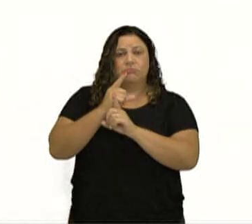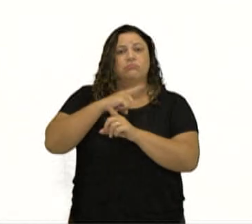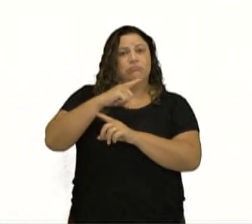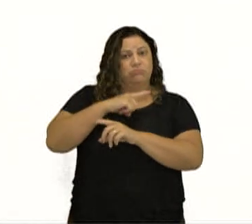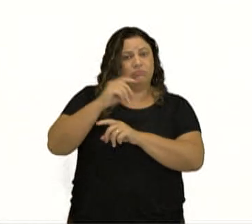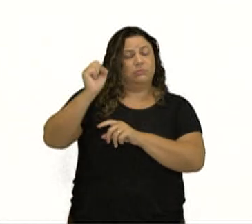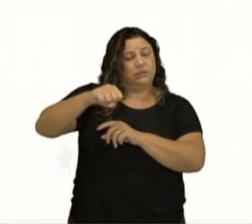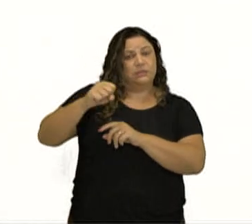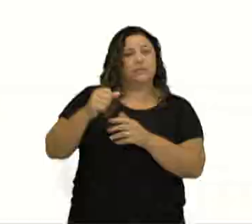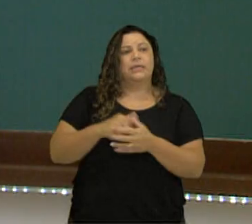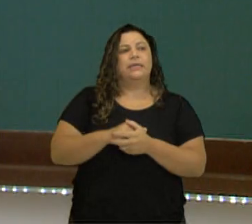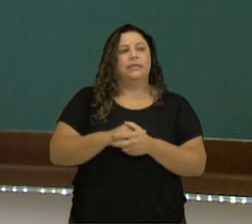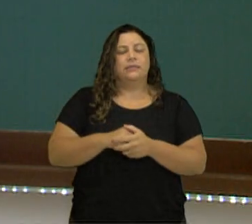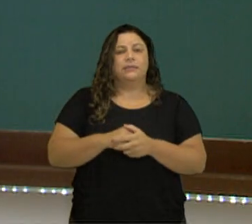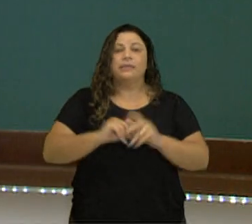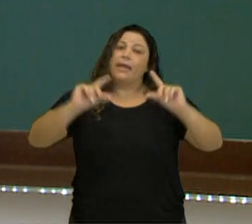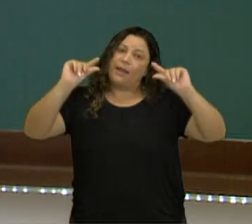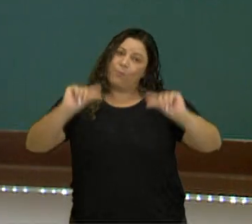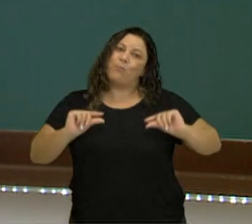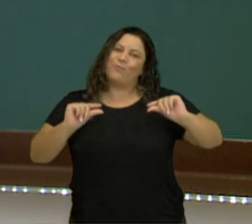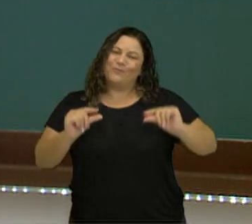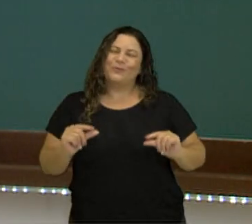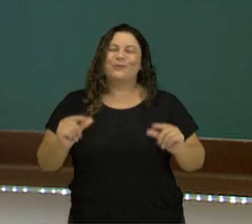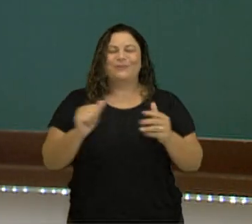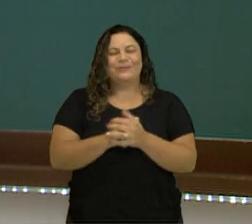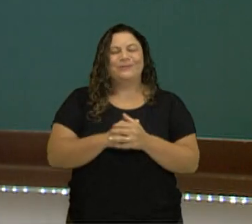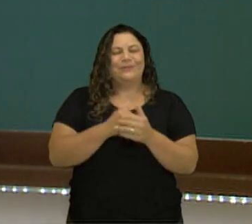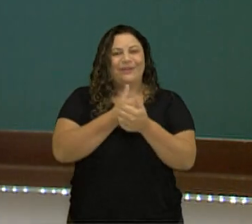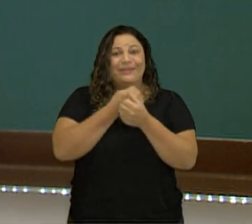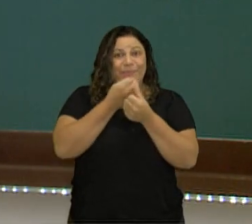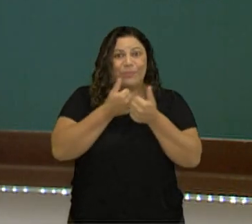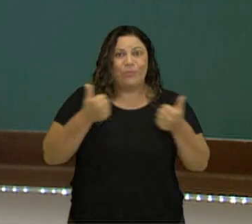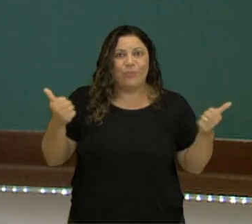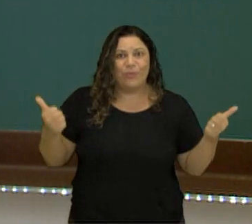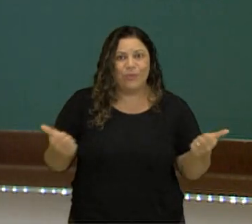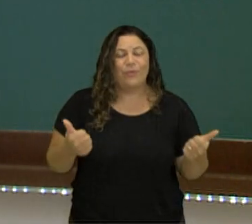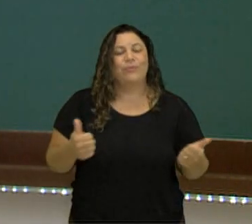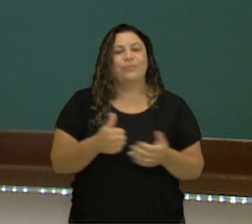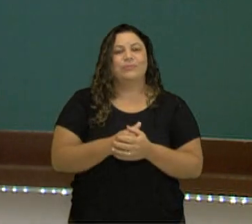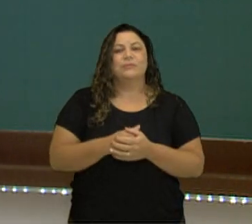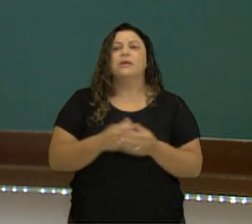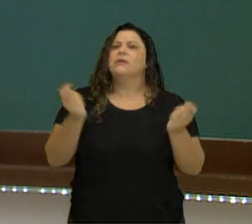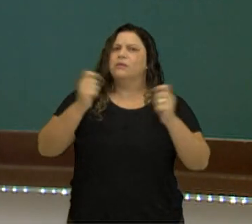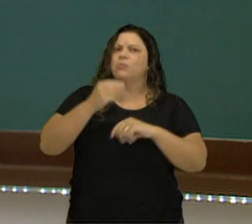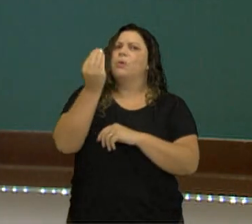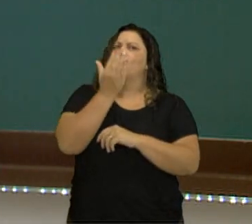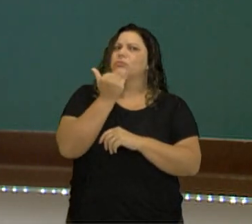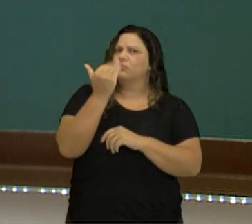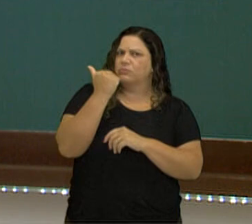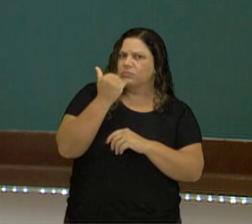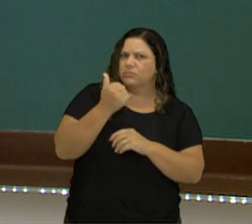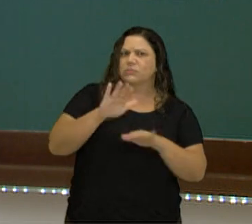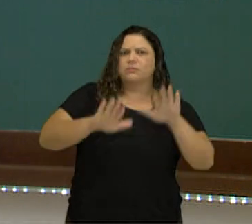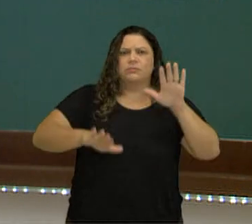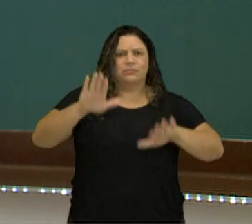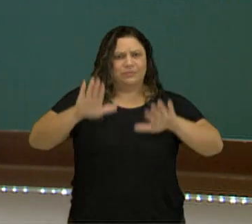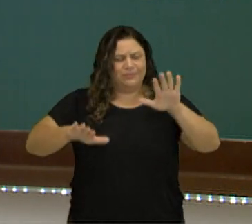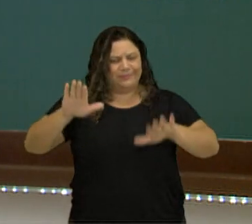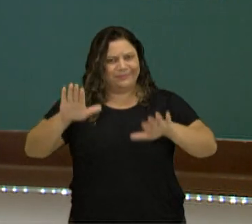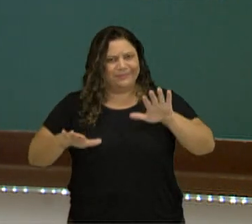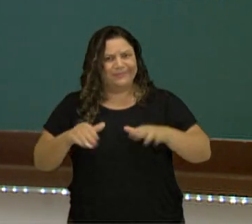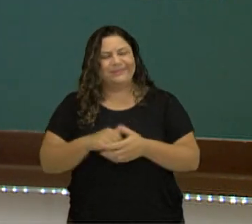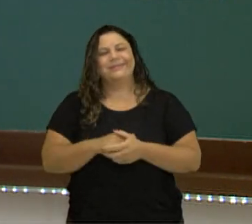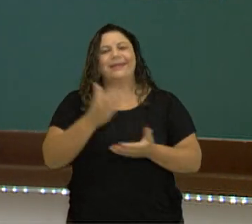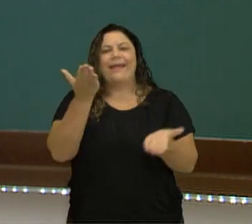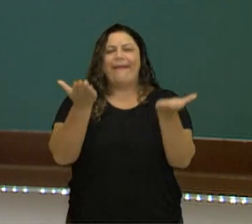mineral e em baixo teor. Olha que beleza, né? Além de a gente poder consumir o sódio, ele vem equilibrado já para o nosso